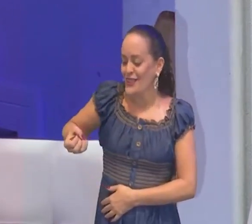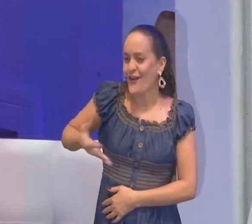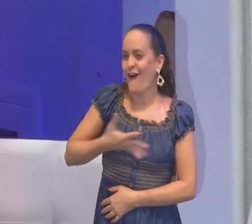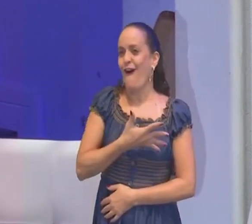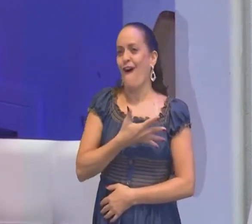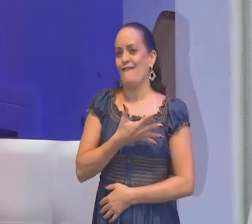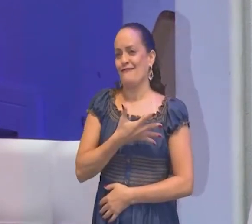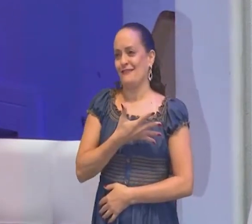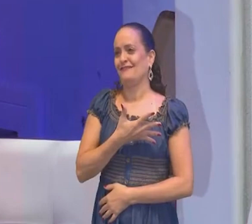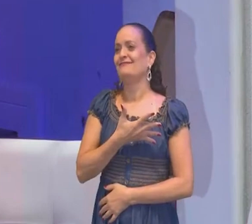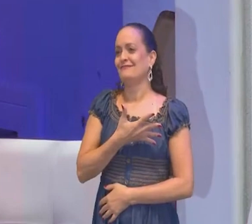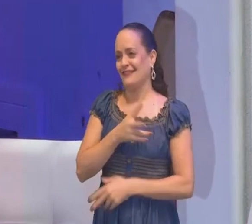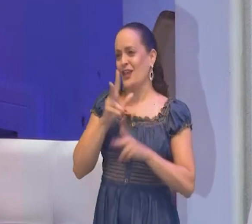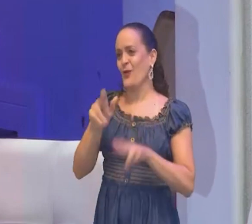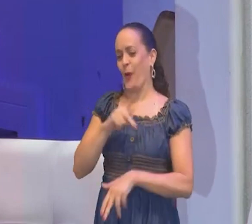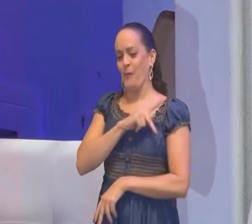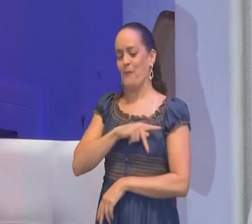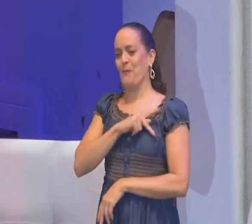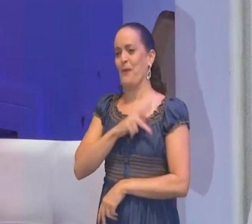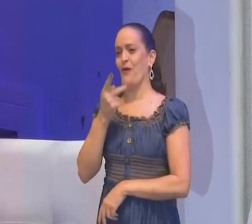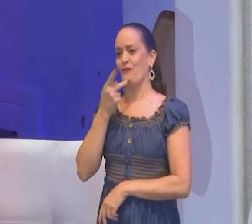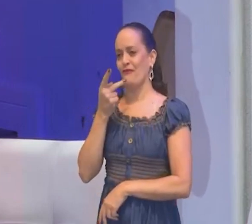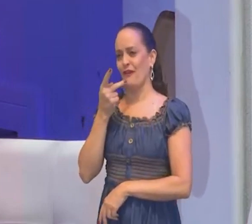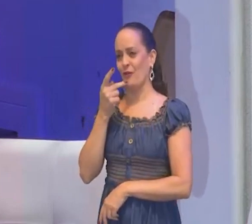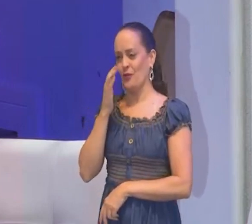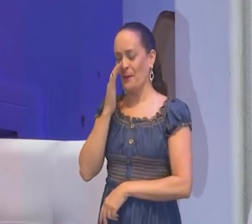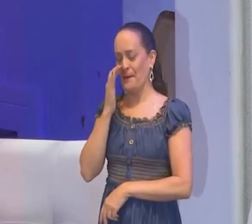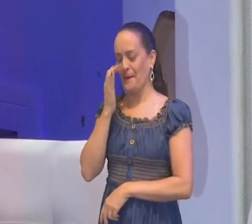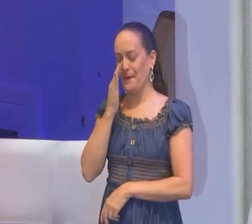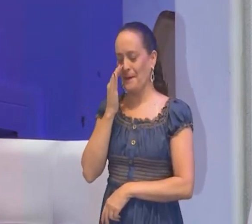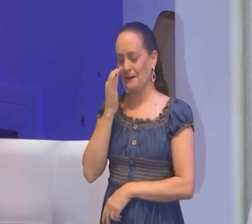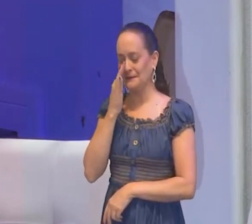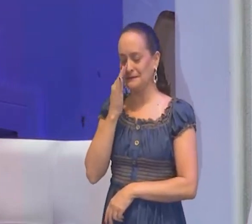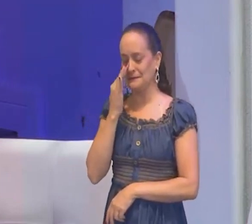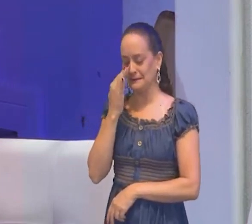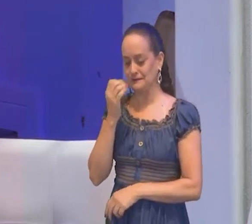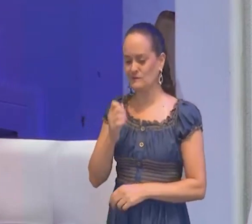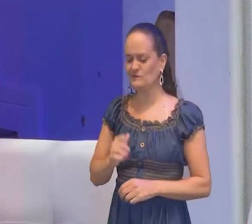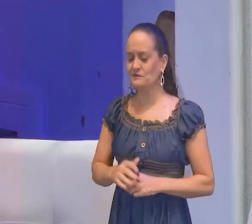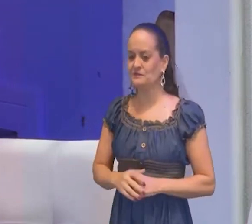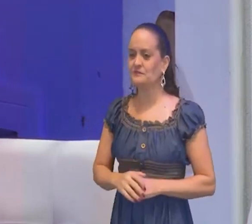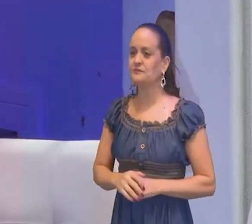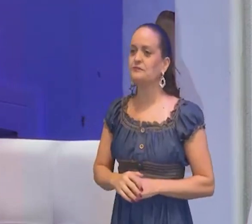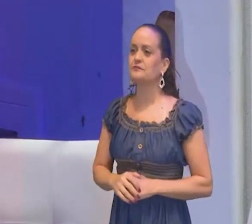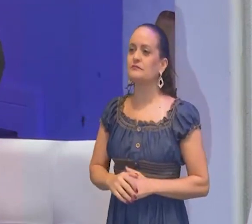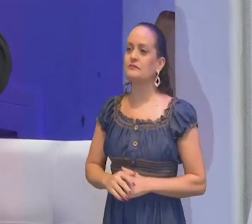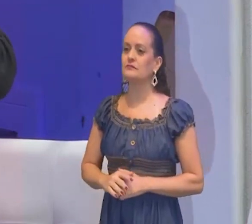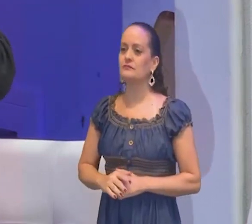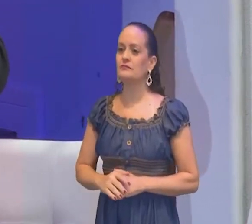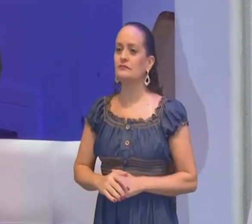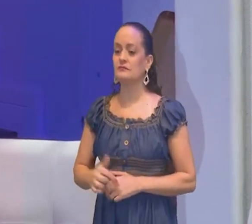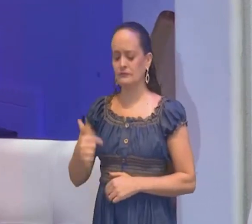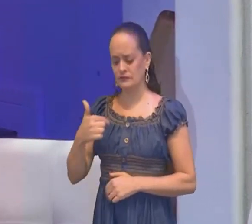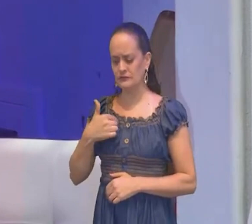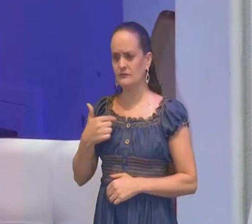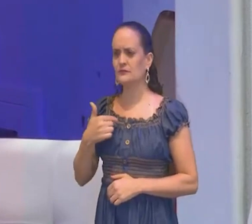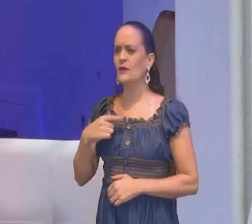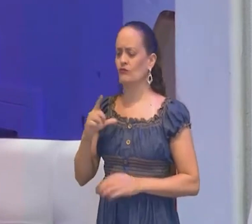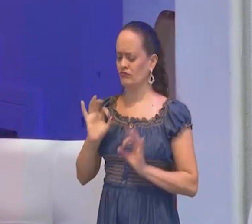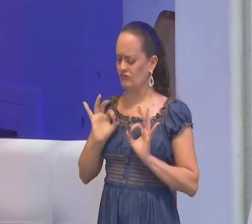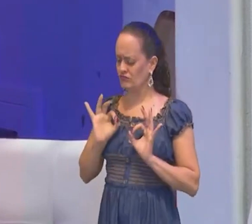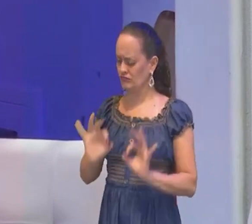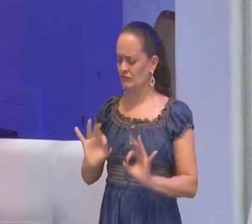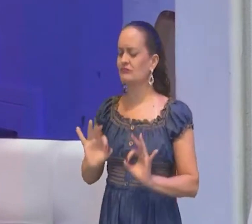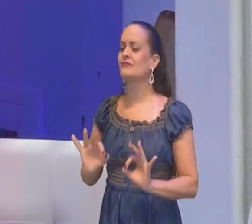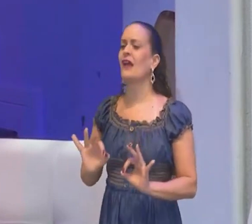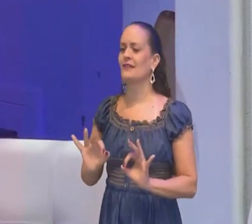se referiu o apóstolo Paulo aqui em 2 Coríntios 5, verso 17. Eu tenho absoluta convicção de